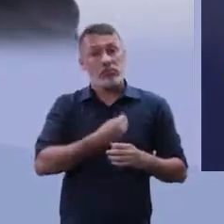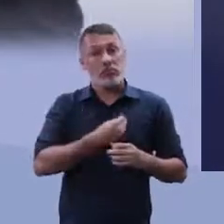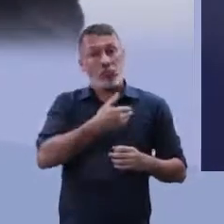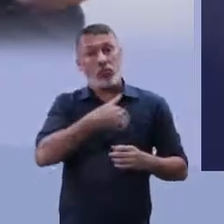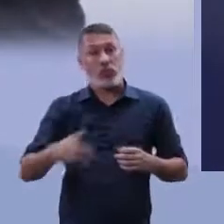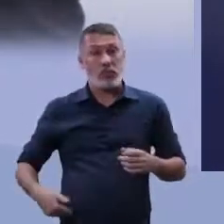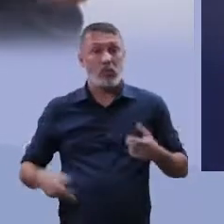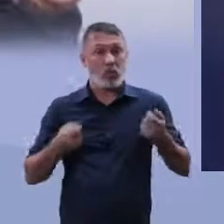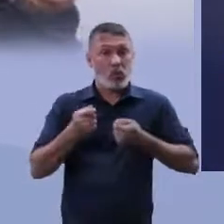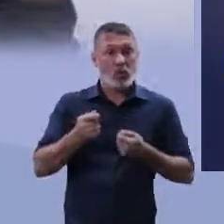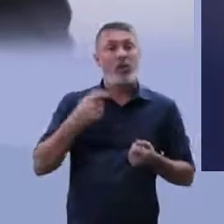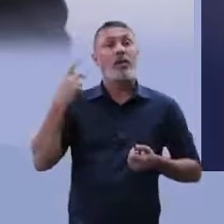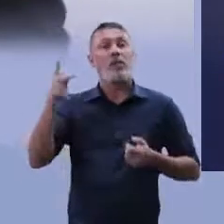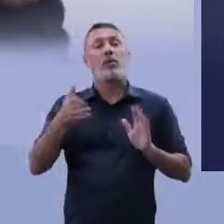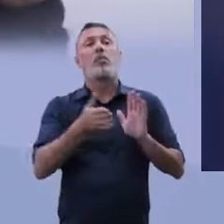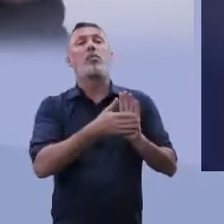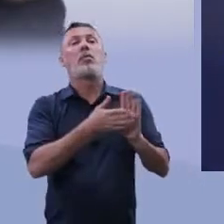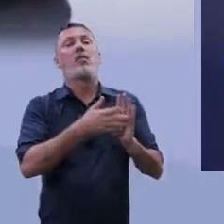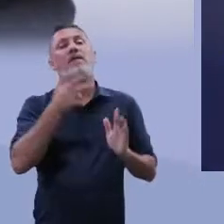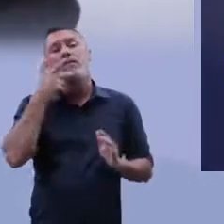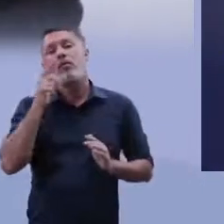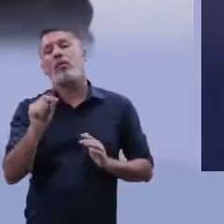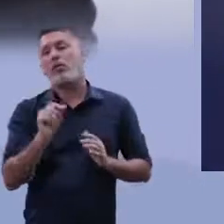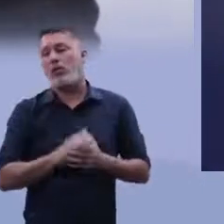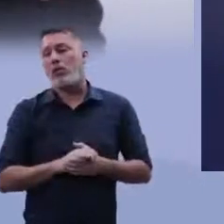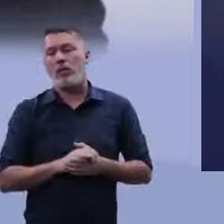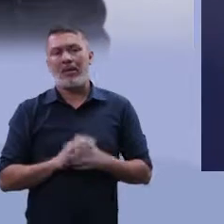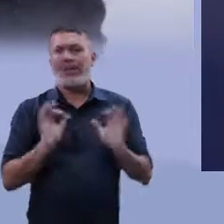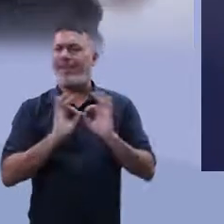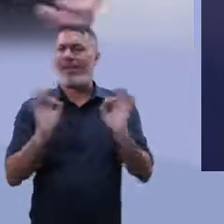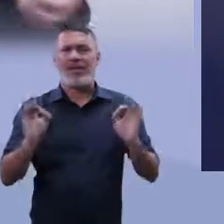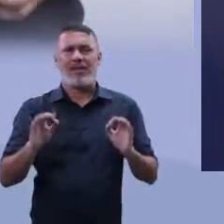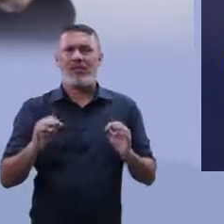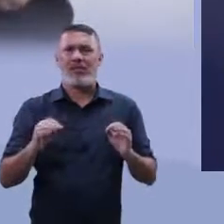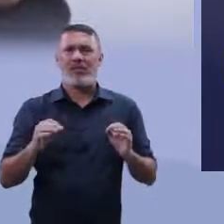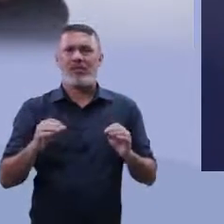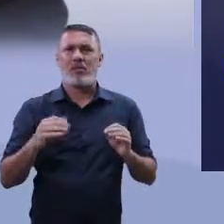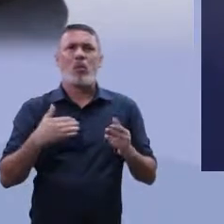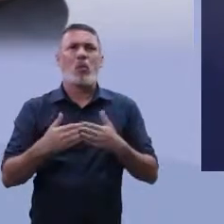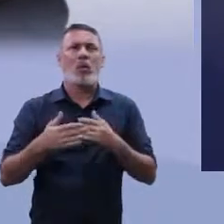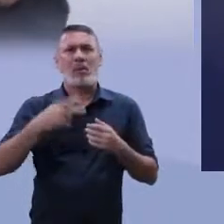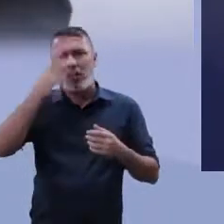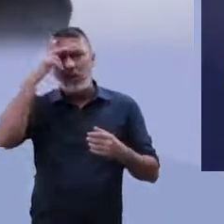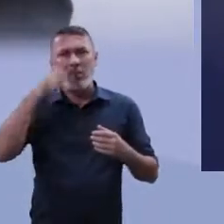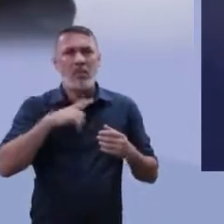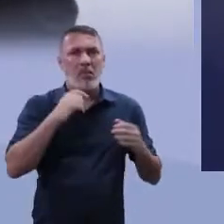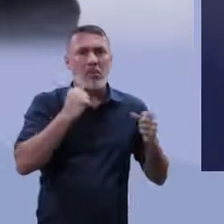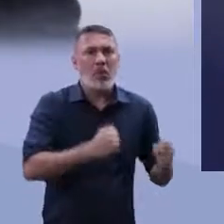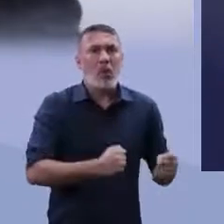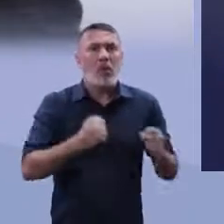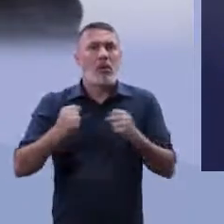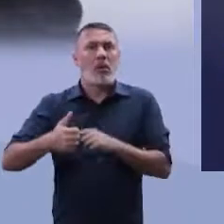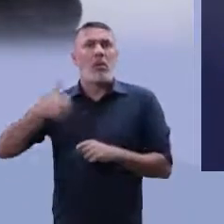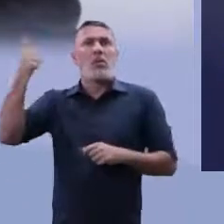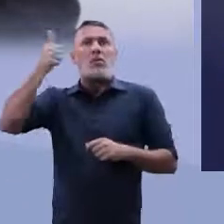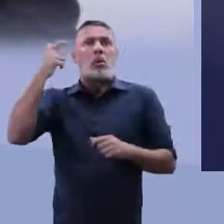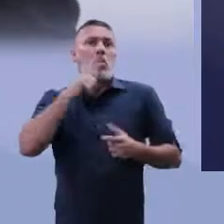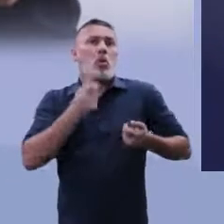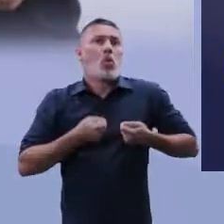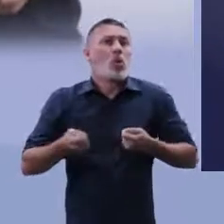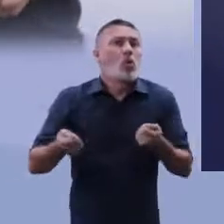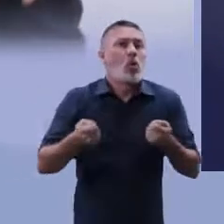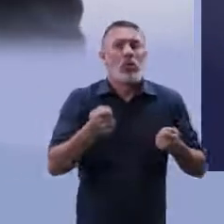ele é um governante e ele propõe o seguinte: ninguém pode ter todo o poder na mão. Nenhum sujeito